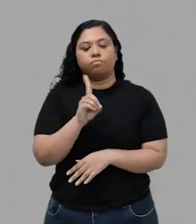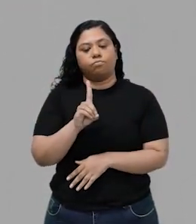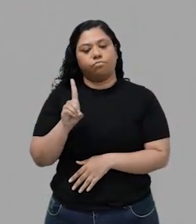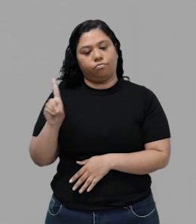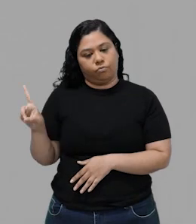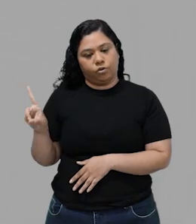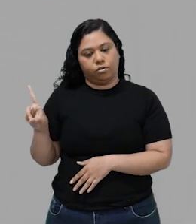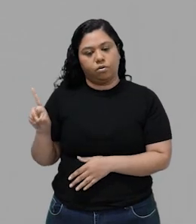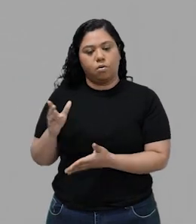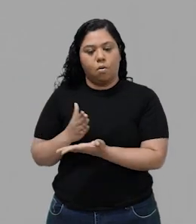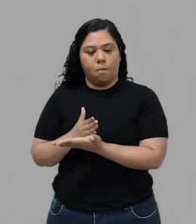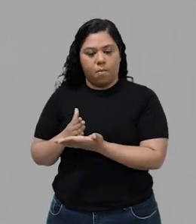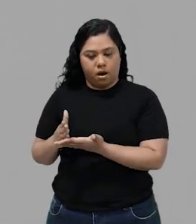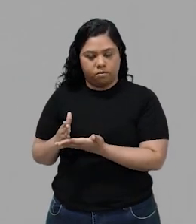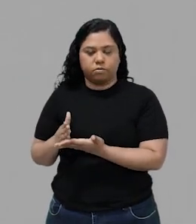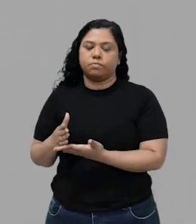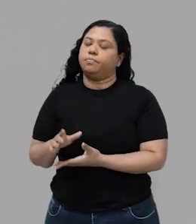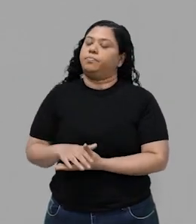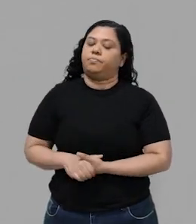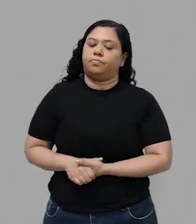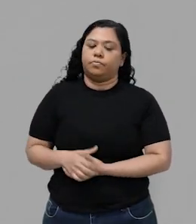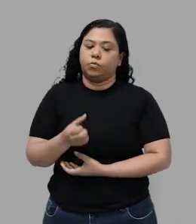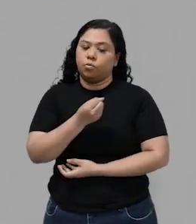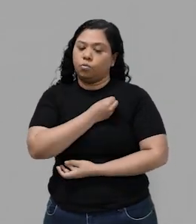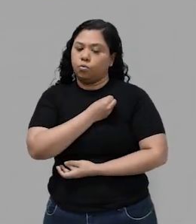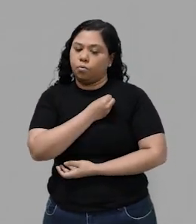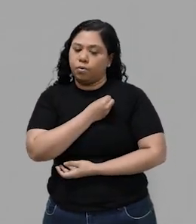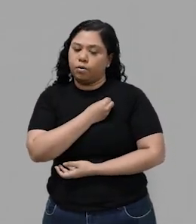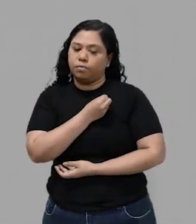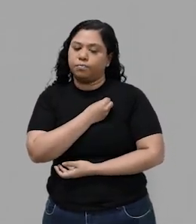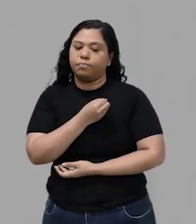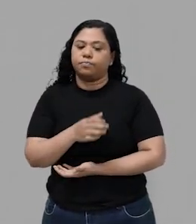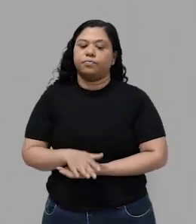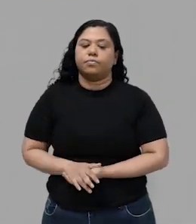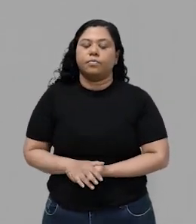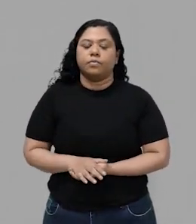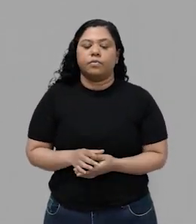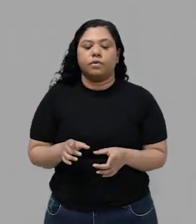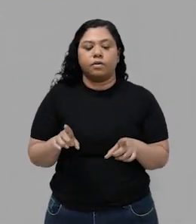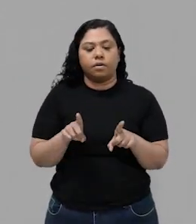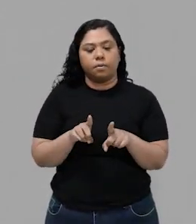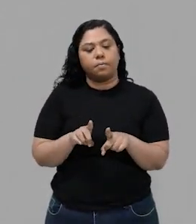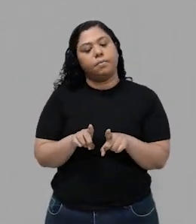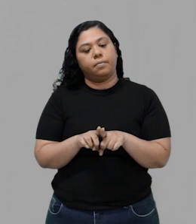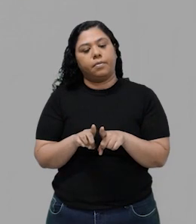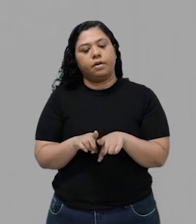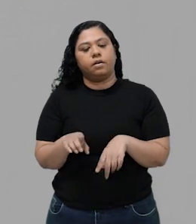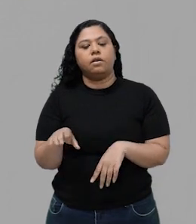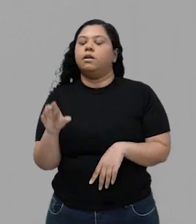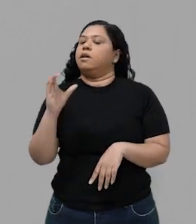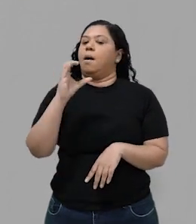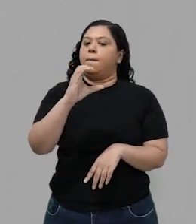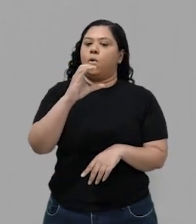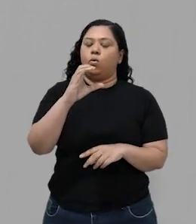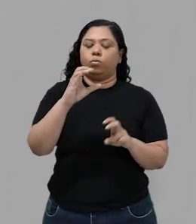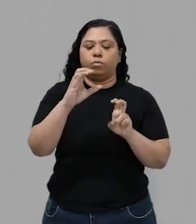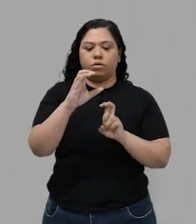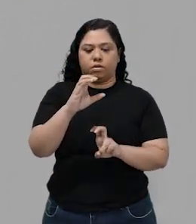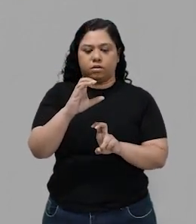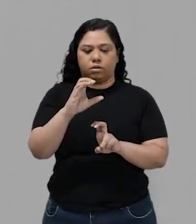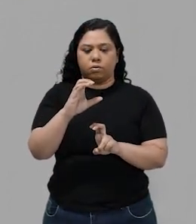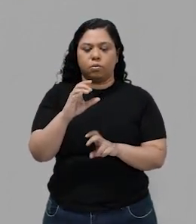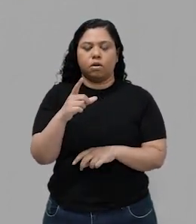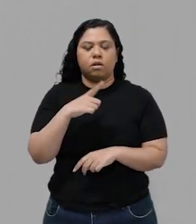por lá, eu começo a numeração. Então, feita a numeração, eu observo que no carbono 5 eu tenho o grupo metil,